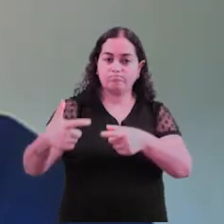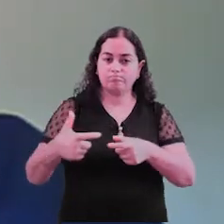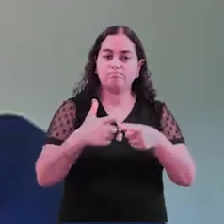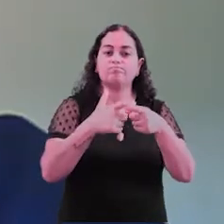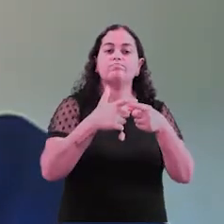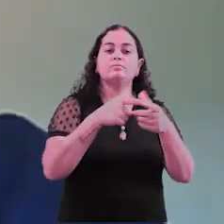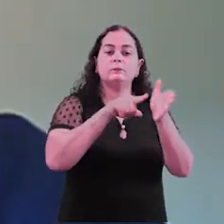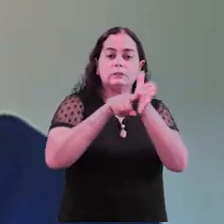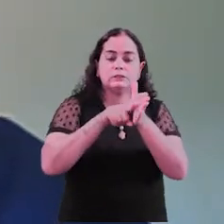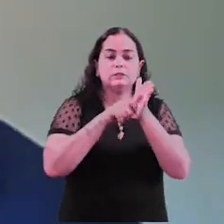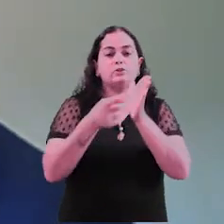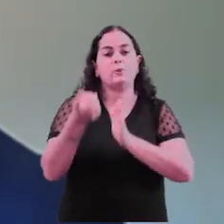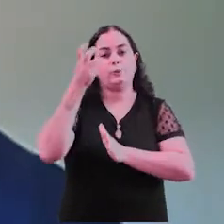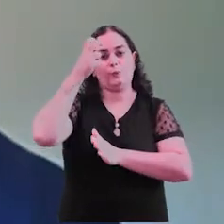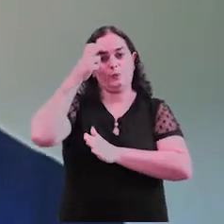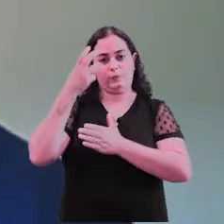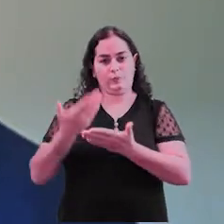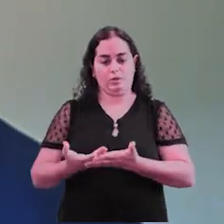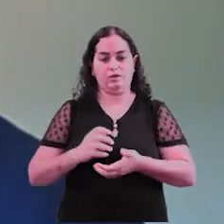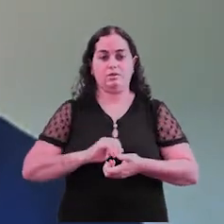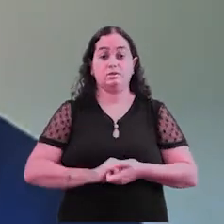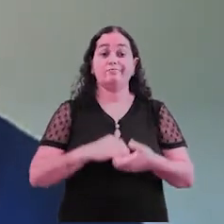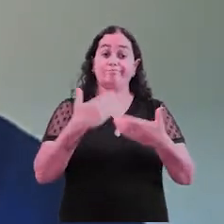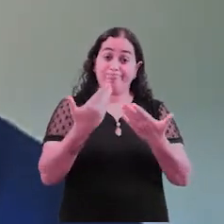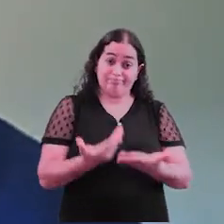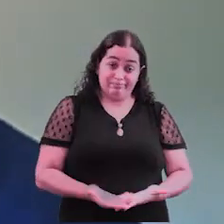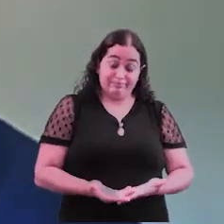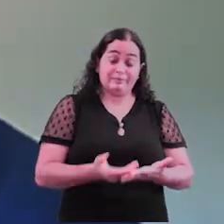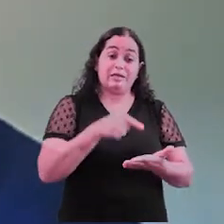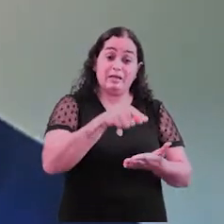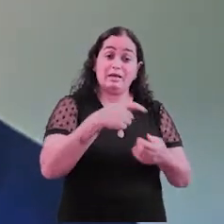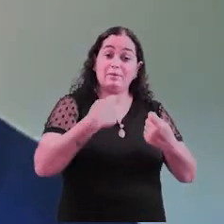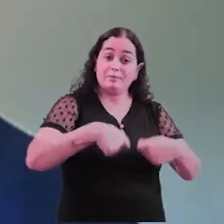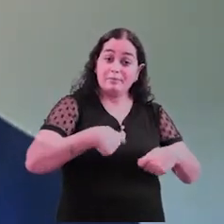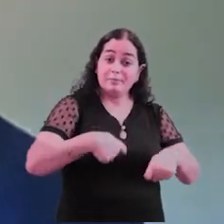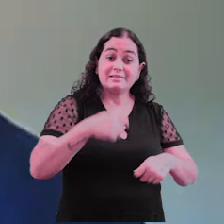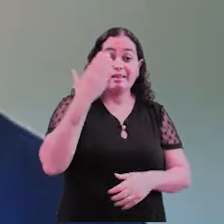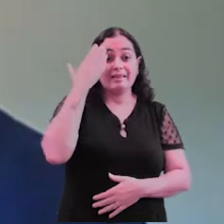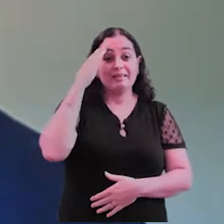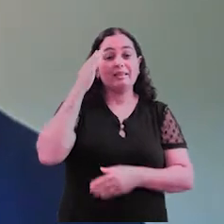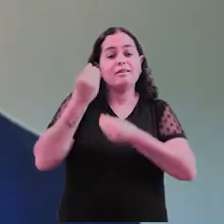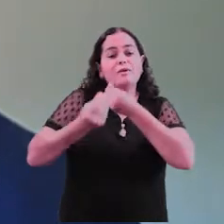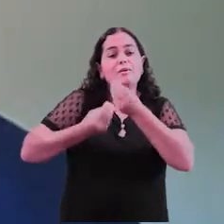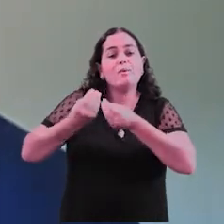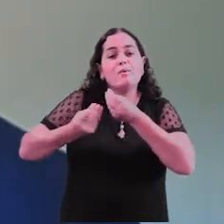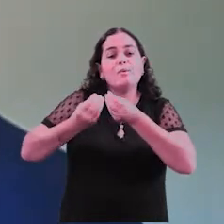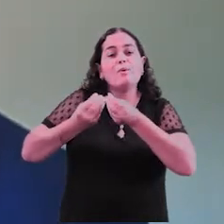espaços científico-culturais. Por essa razão, é preciso buscar